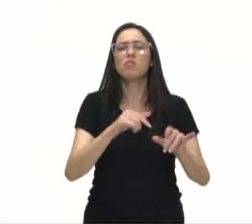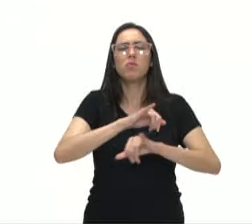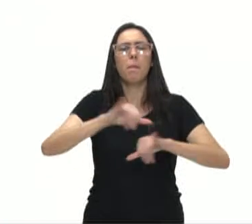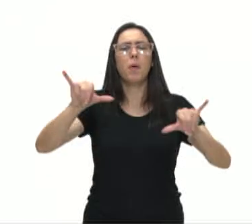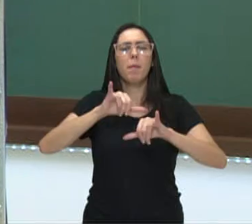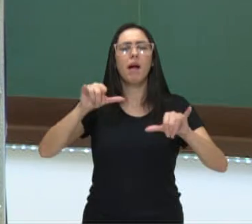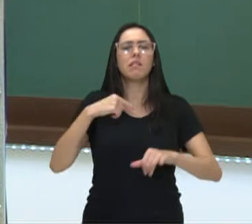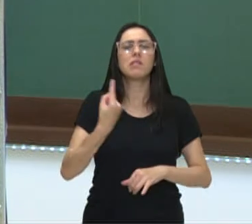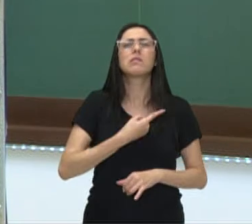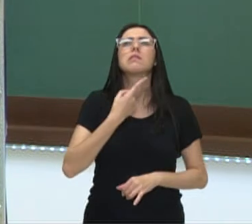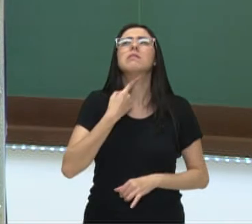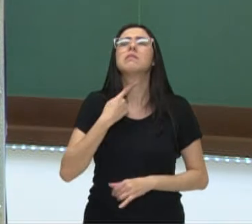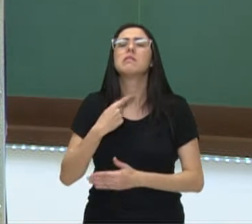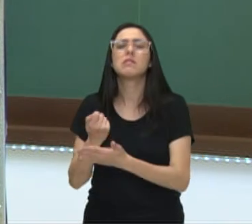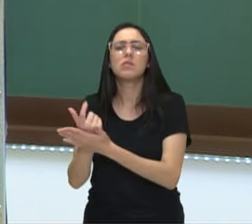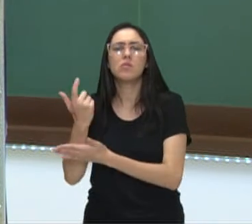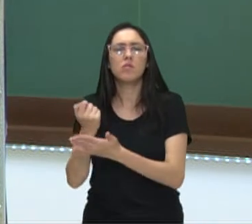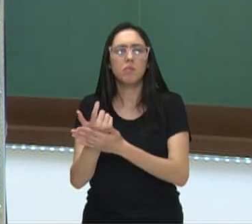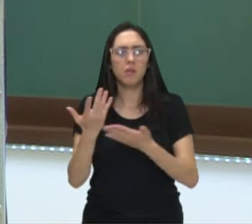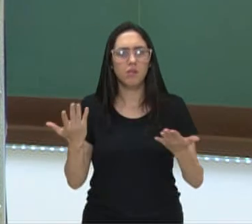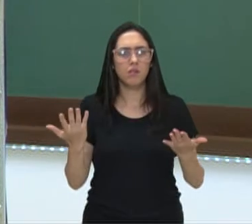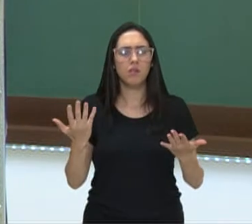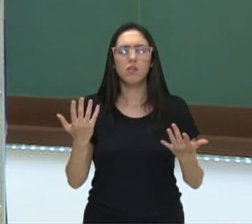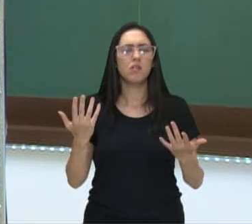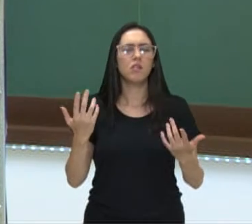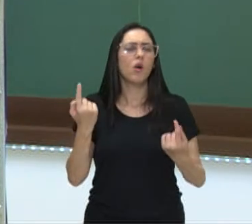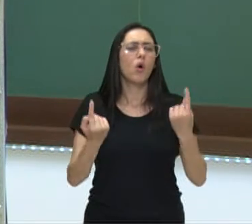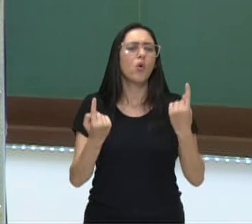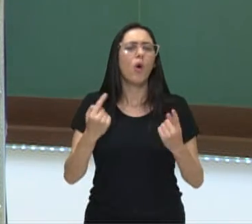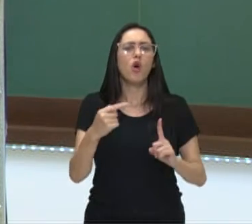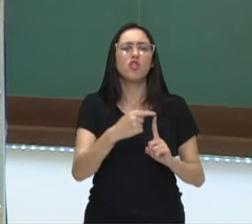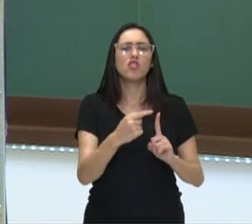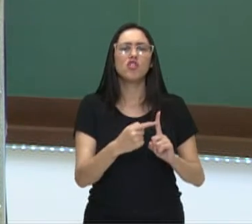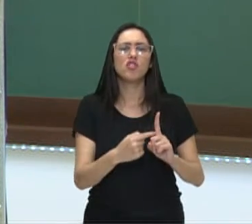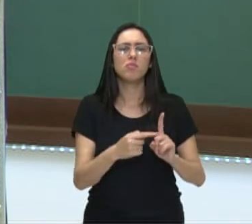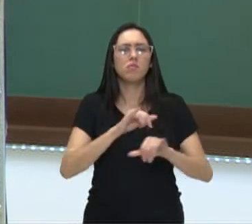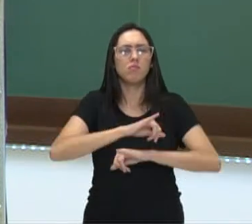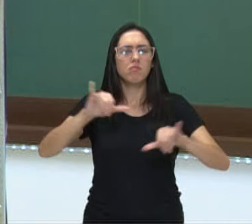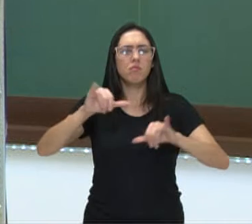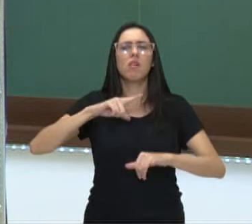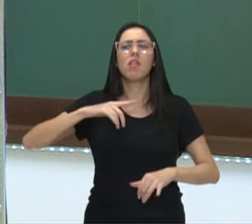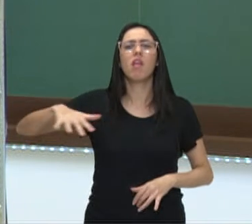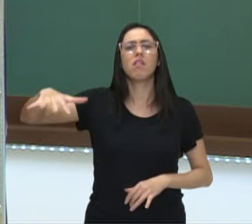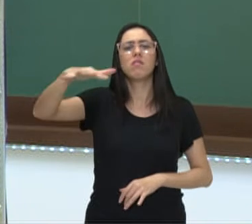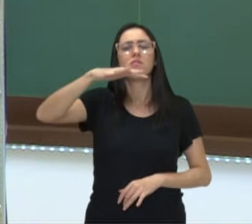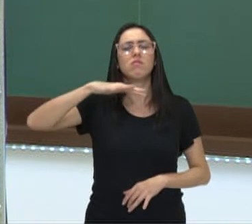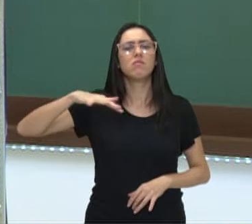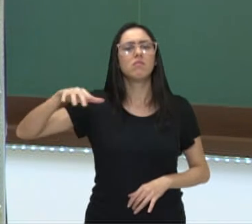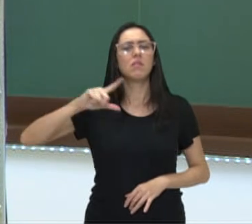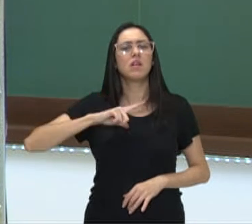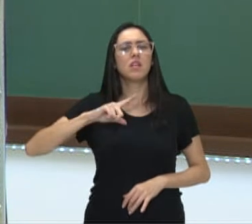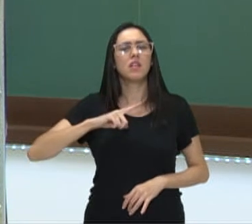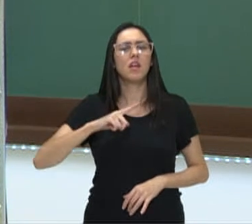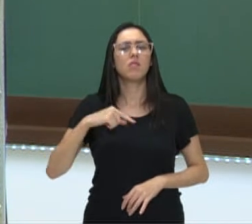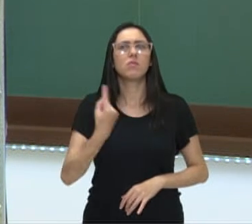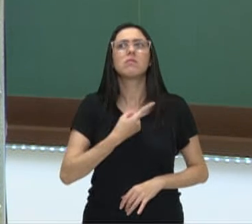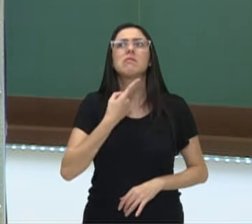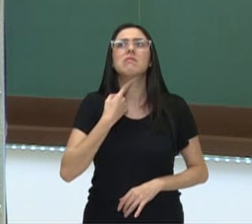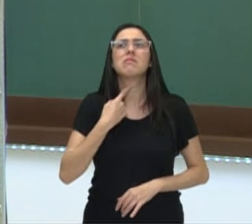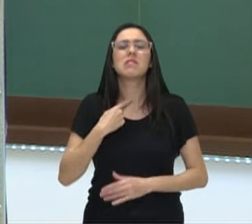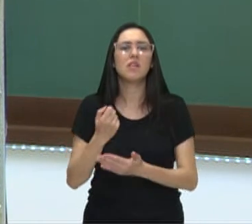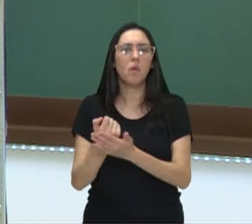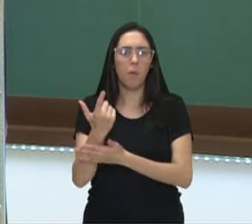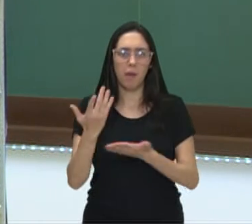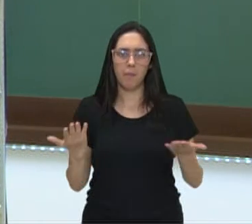incentivar o consumo. Afinal de contas, quais são as ferramentas publicitárias que existem aí que fazem com que a gente venha querer consumir?